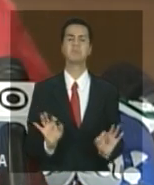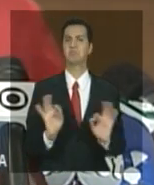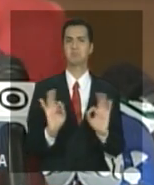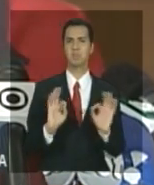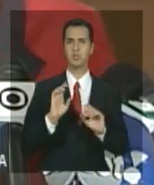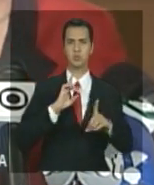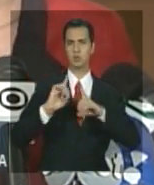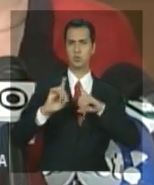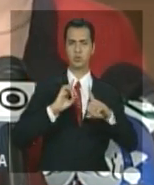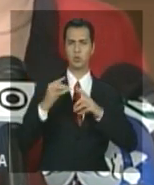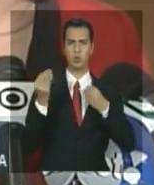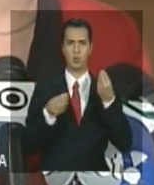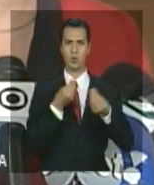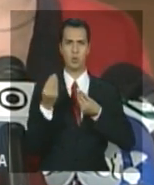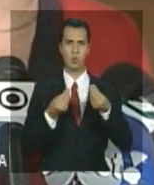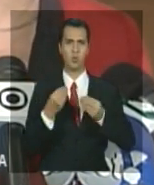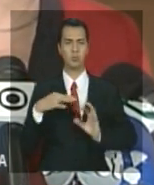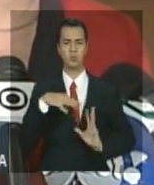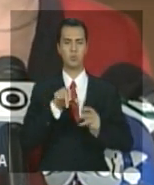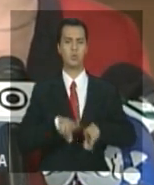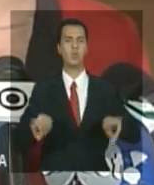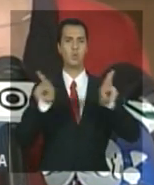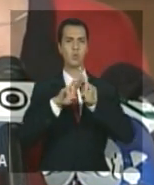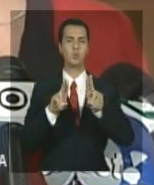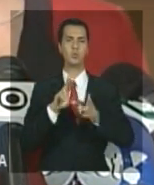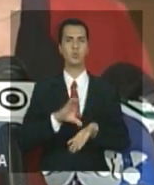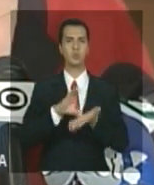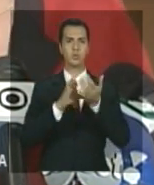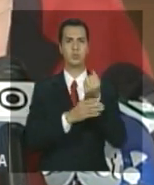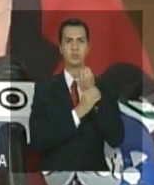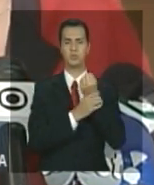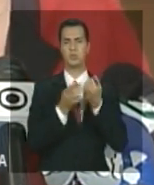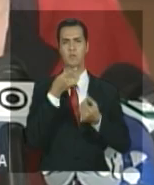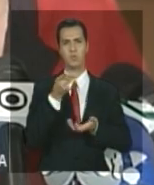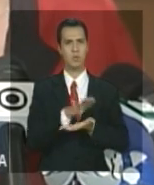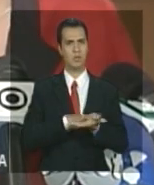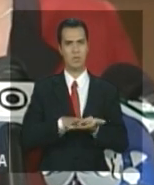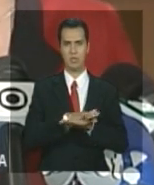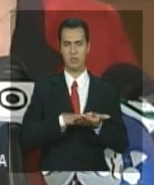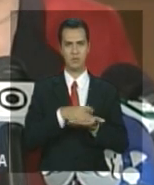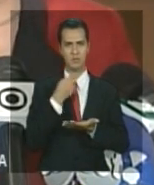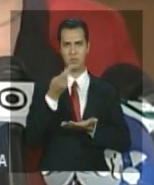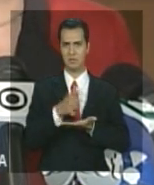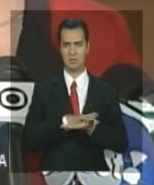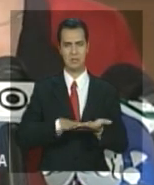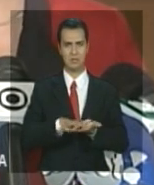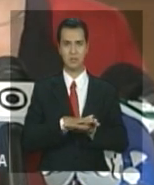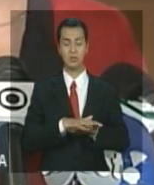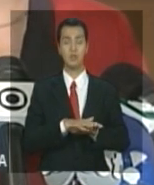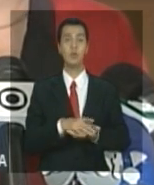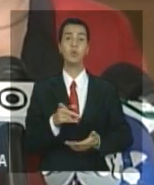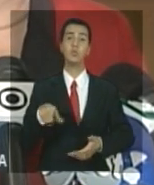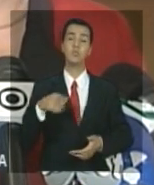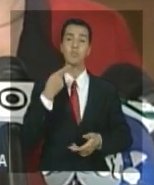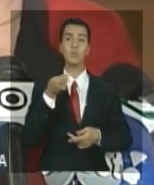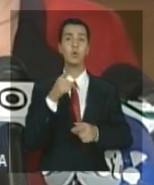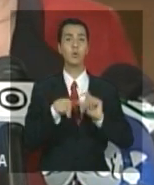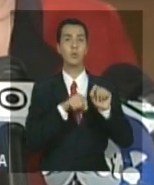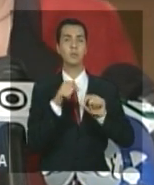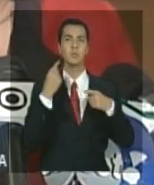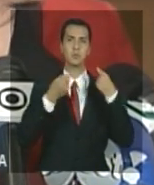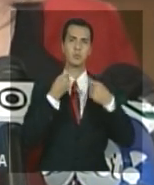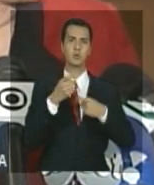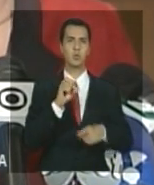discussão, formal sobre o Conselho de Segurança. Teve uma manifestação sobre preocupação com o Oriente